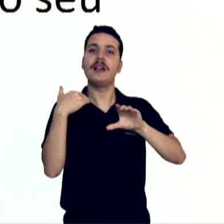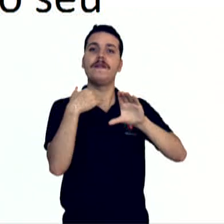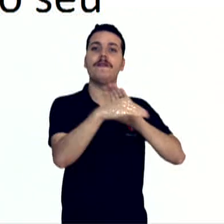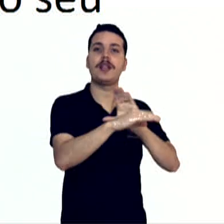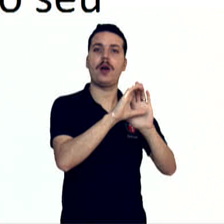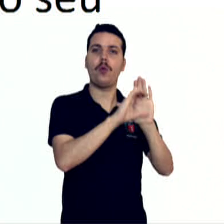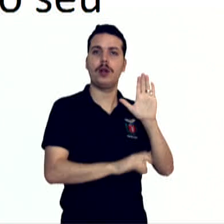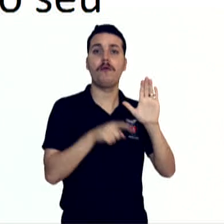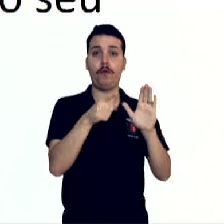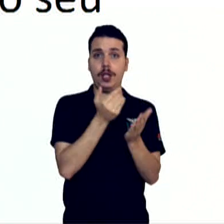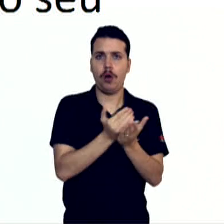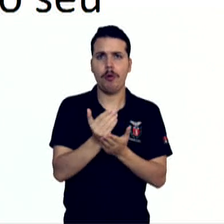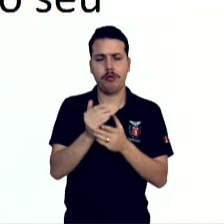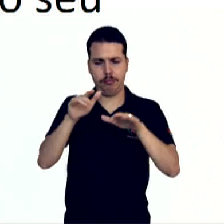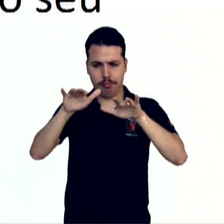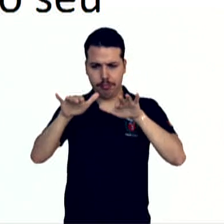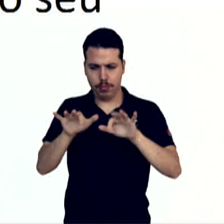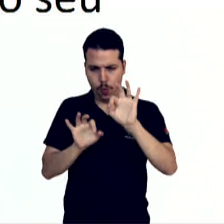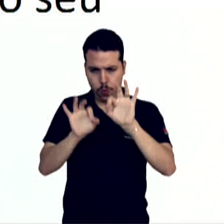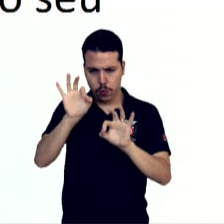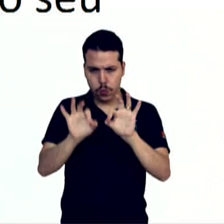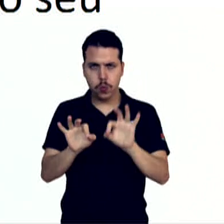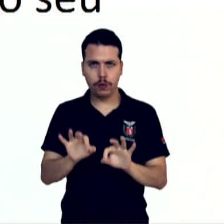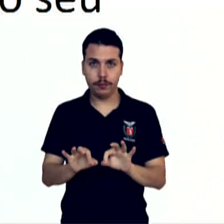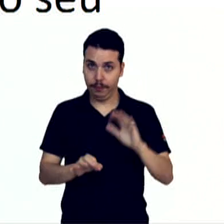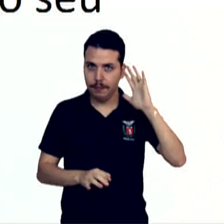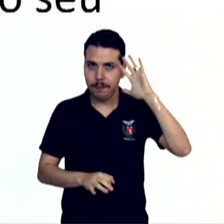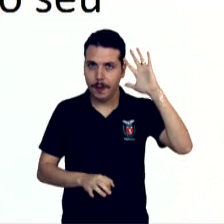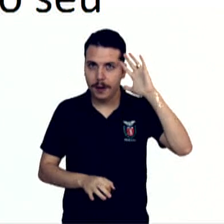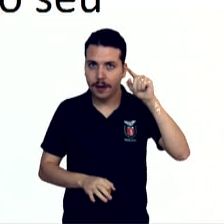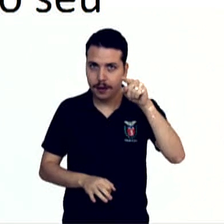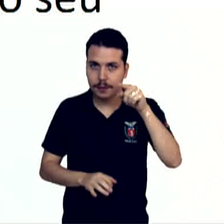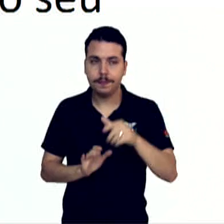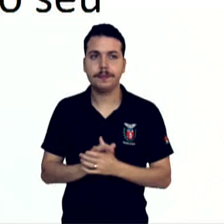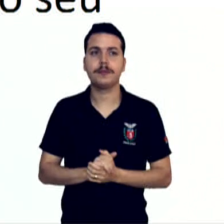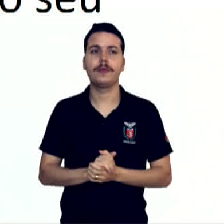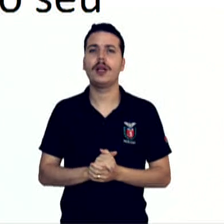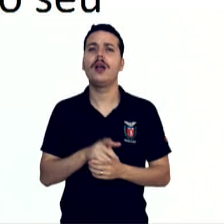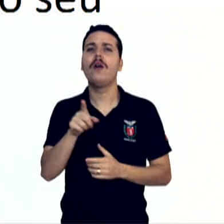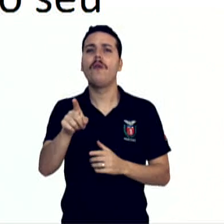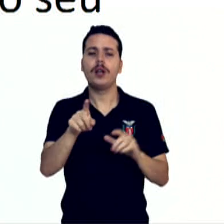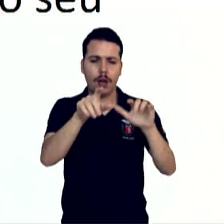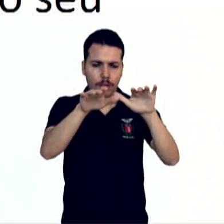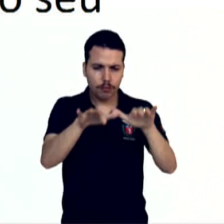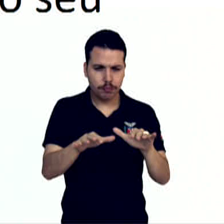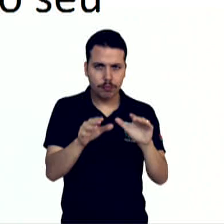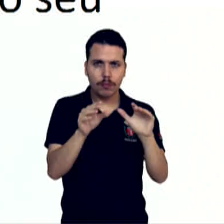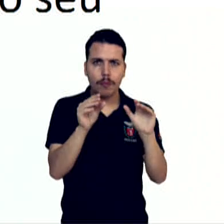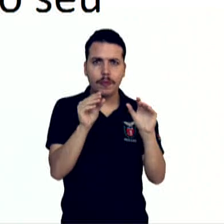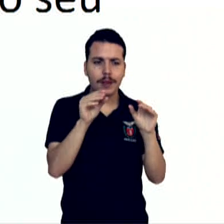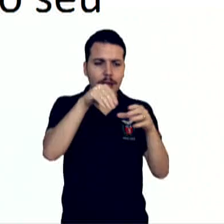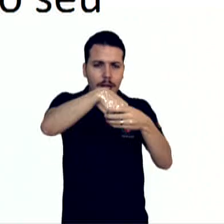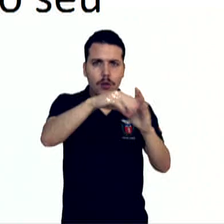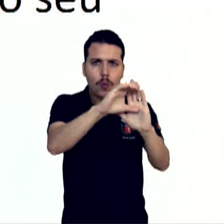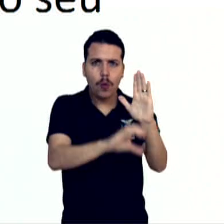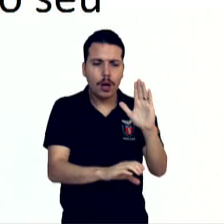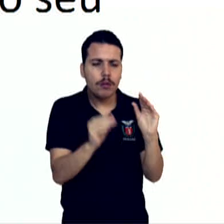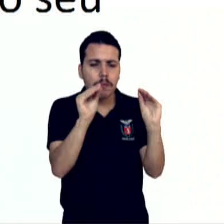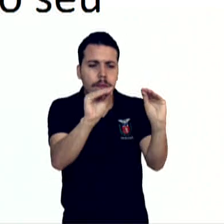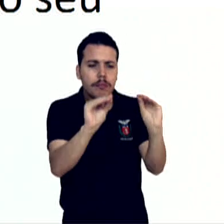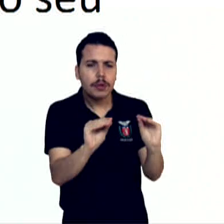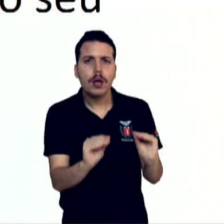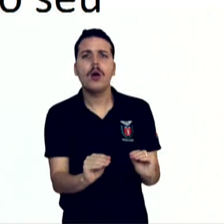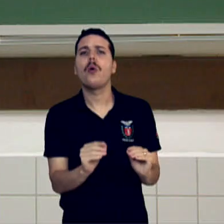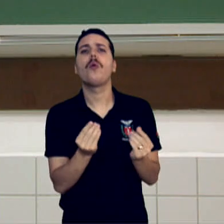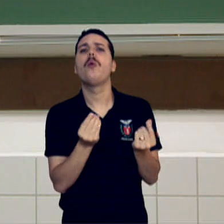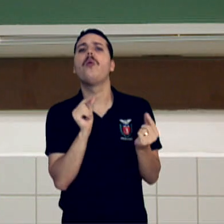fazer o seu currículo. Imaginou aí? Quais os dados que você colocaria no seu currículo? O que vem primeiro? O que